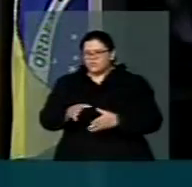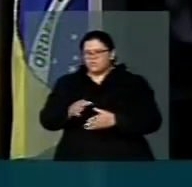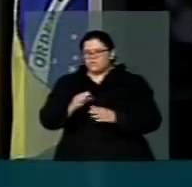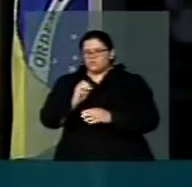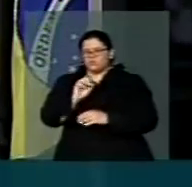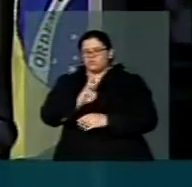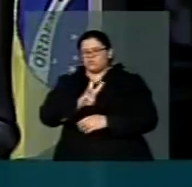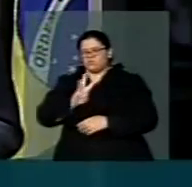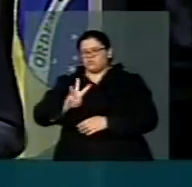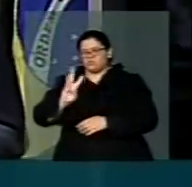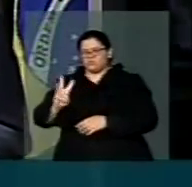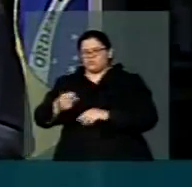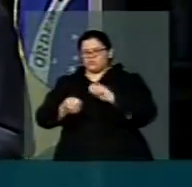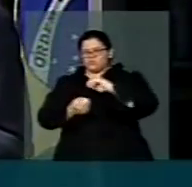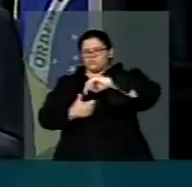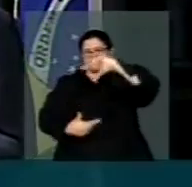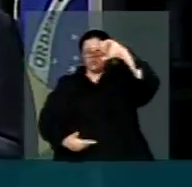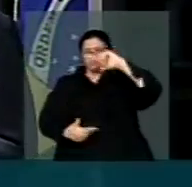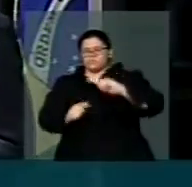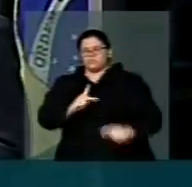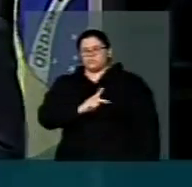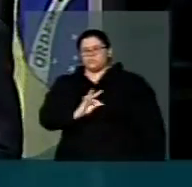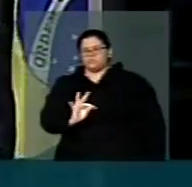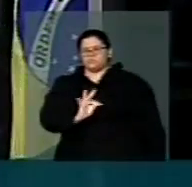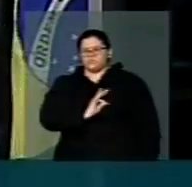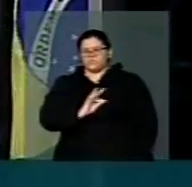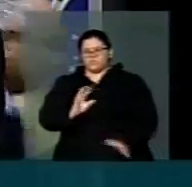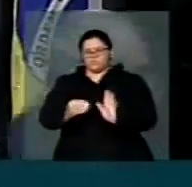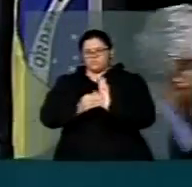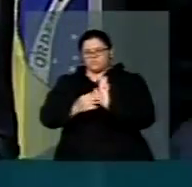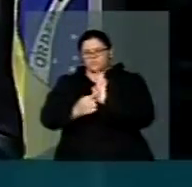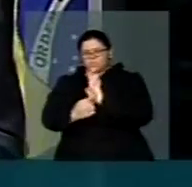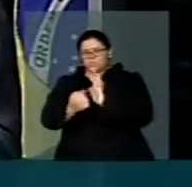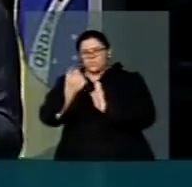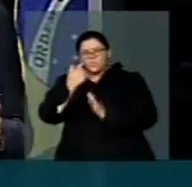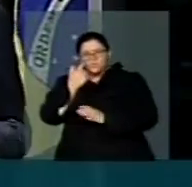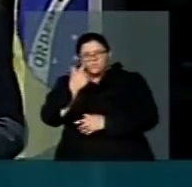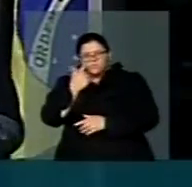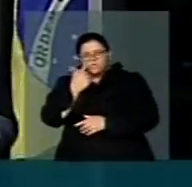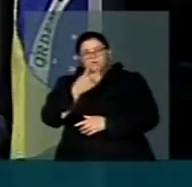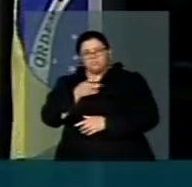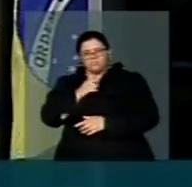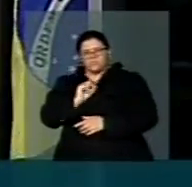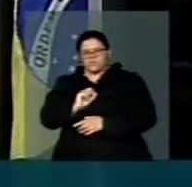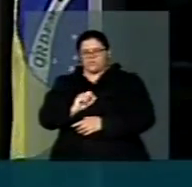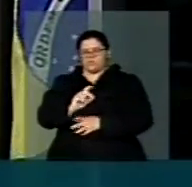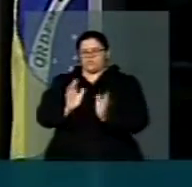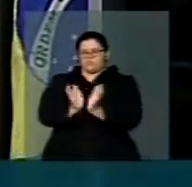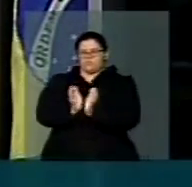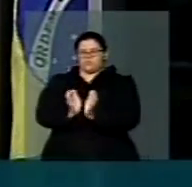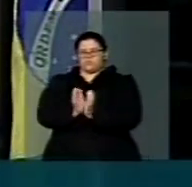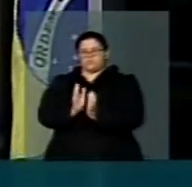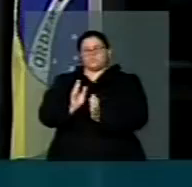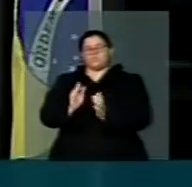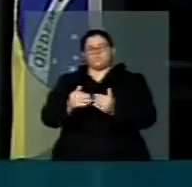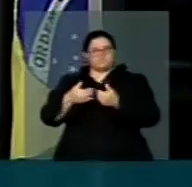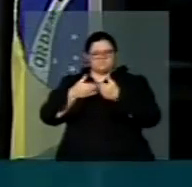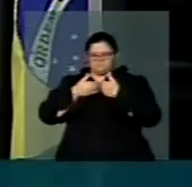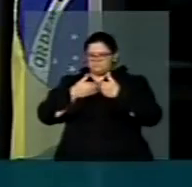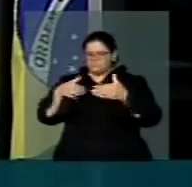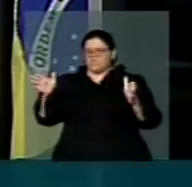site oficial do partido, nós vemos um partido aberto a discutir teses